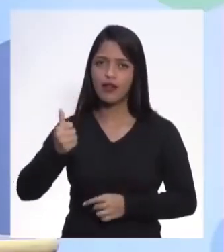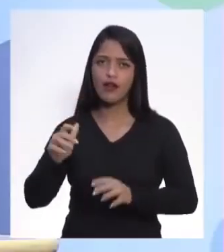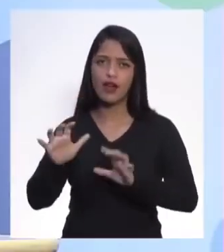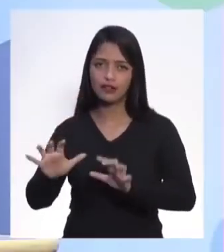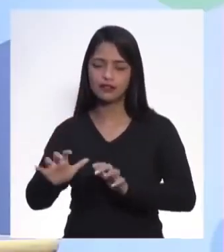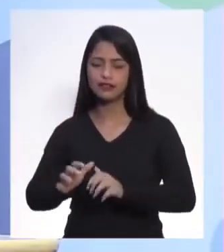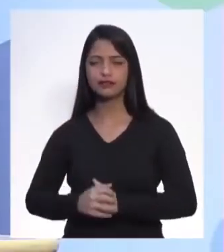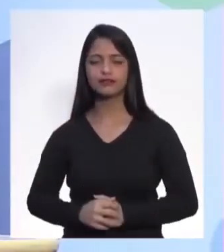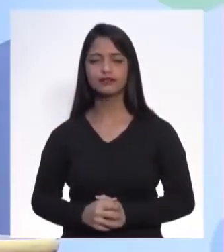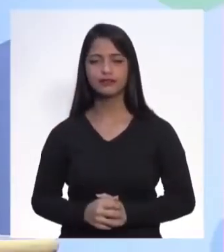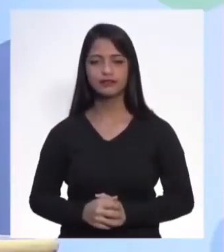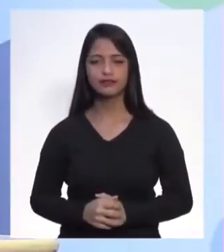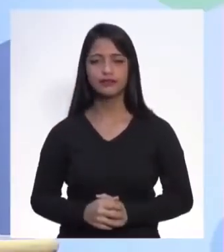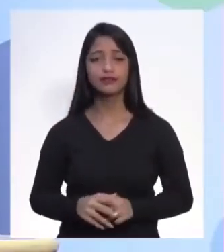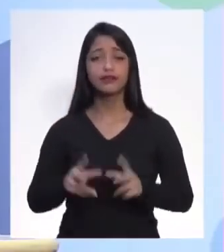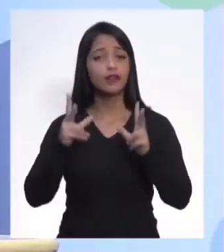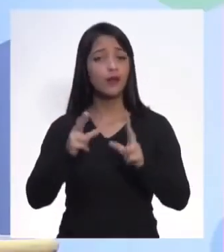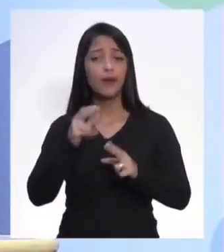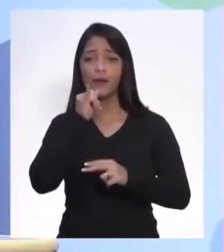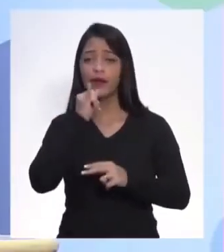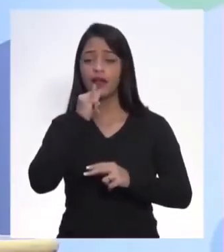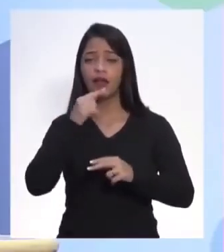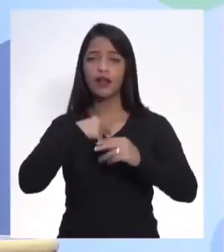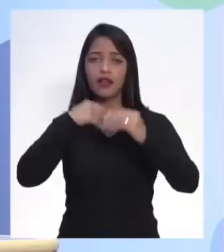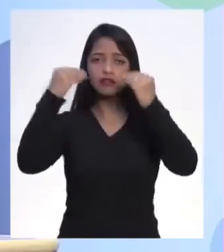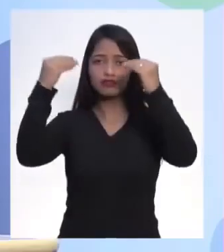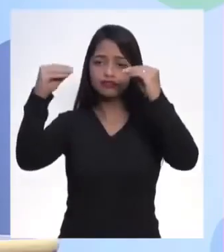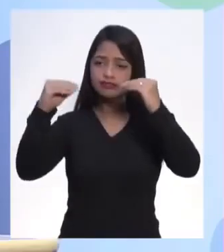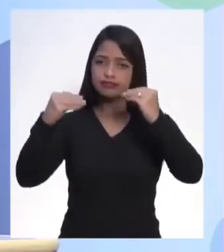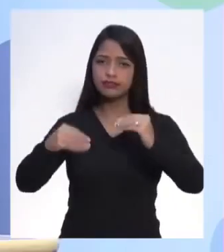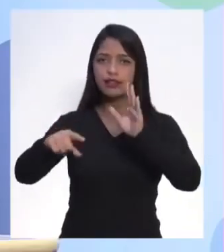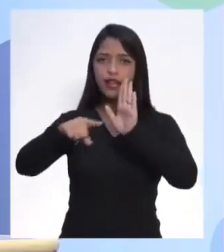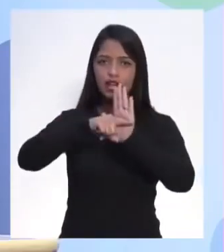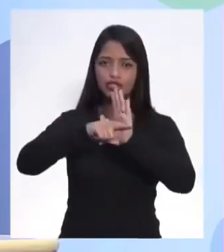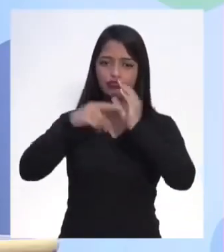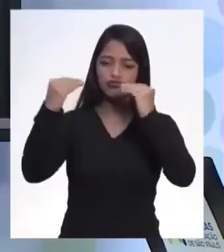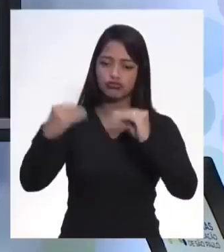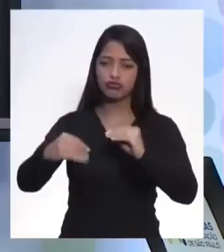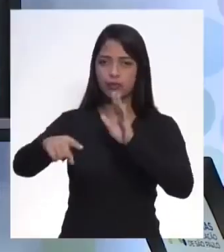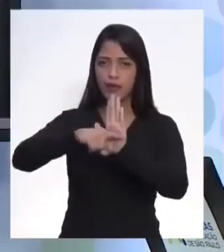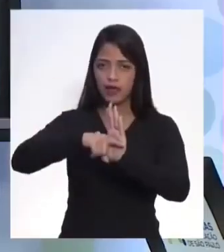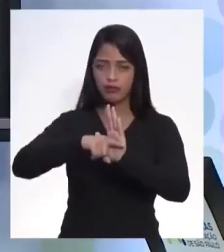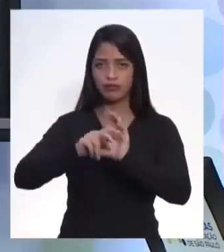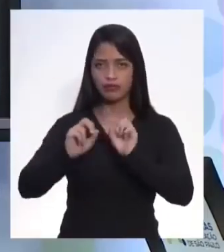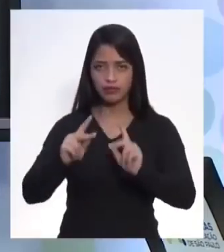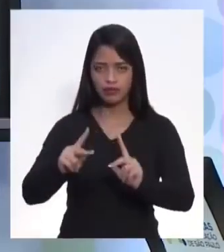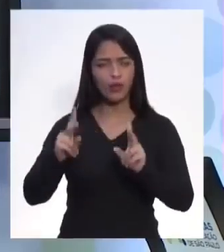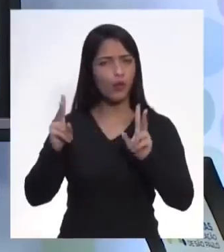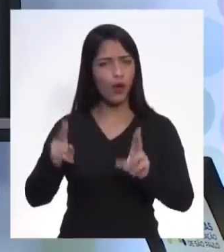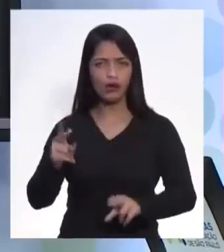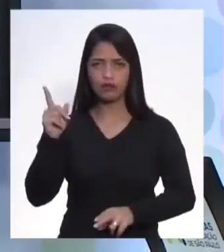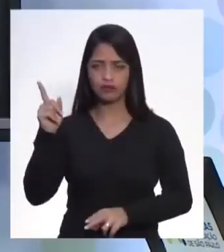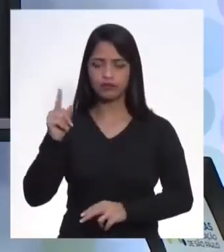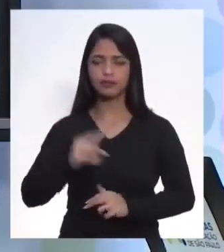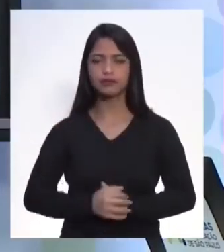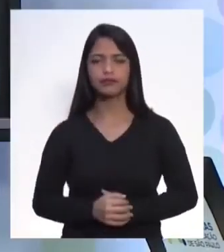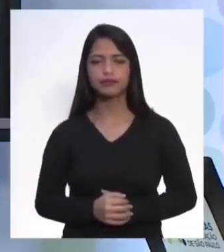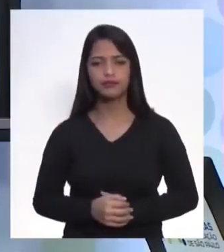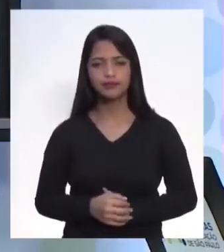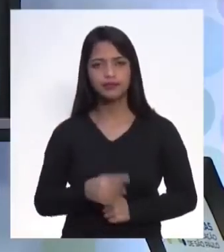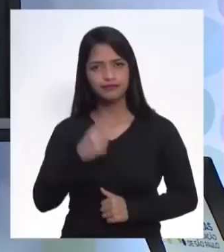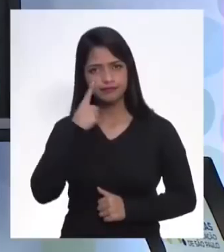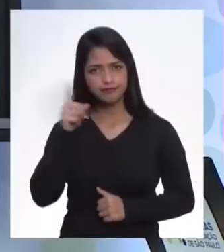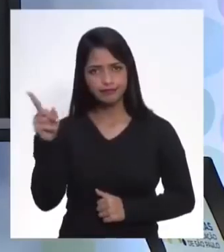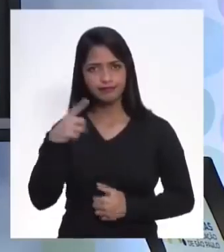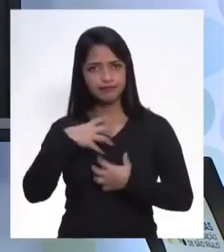Isso, que é bem? A mesma coisa se estivesse fazendo o parte a parte, montando a subtração direitinho. Exatamente. Tá? Mas é aquela coisa lá, né? Você viu esse método,